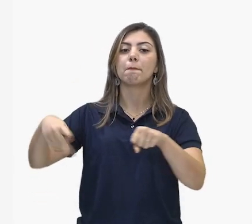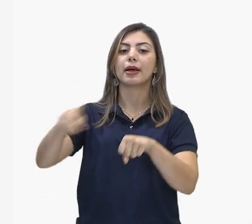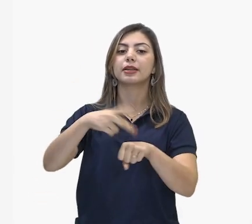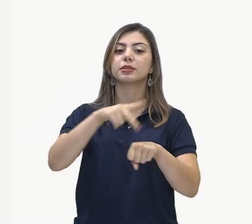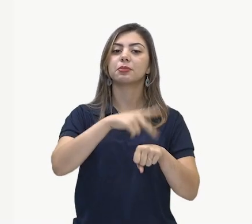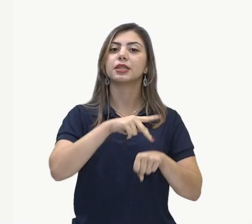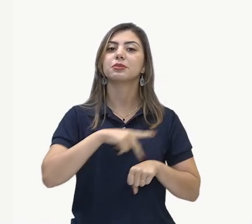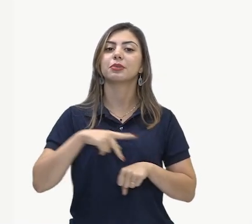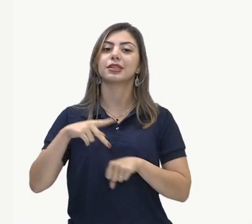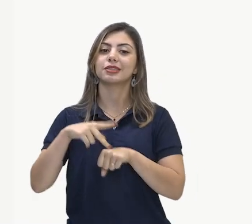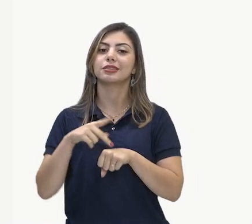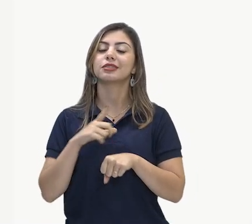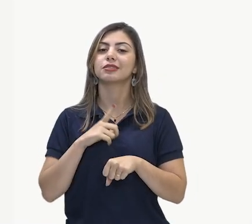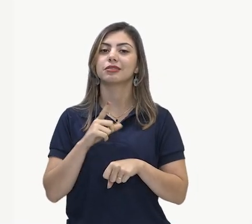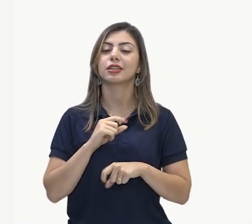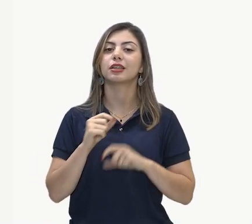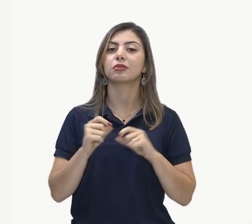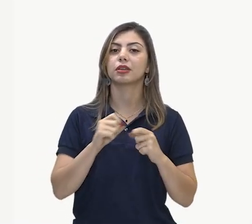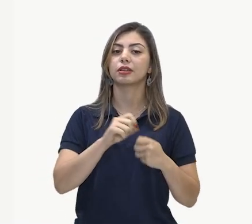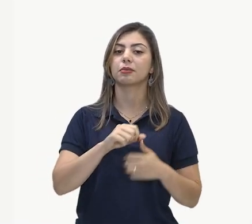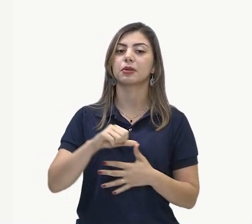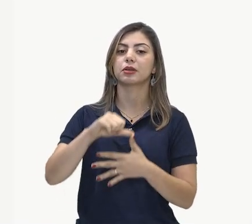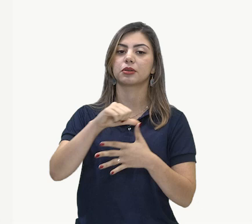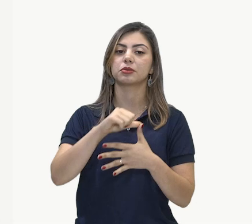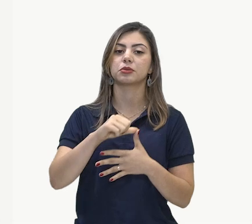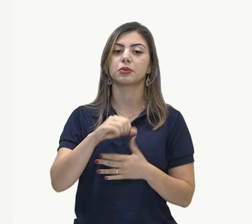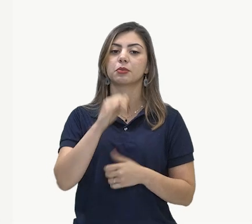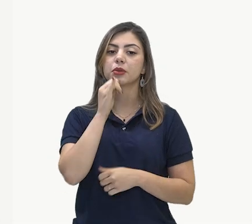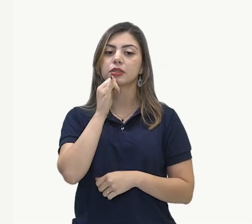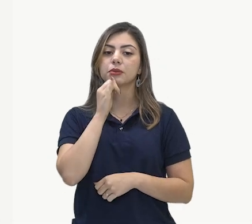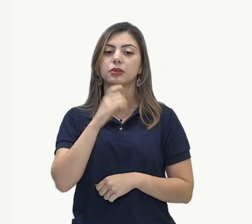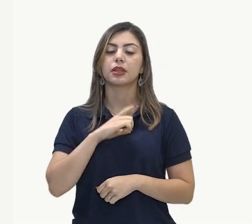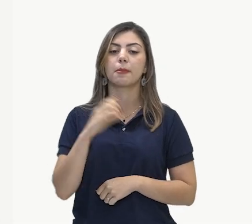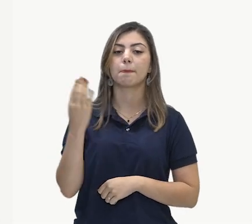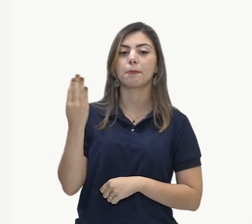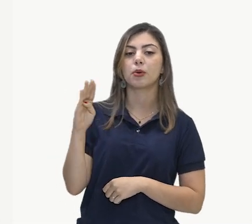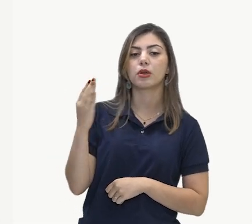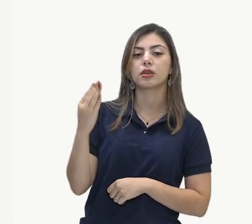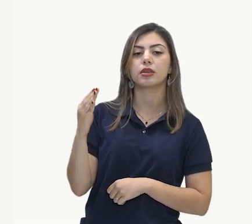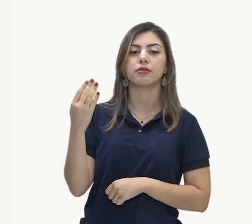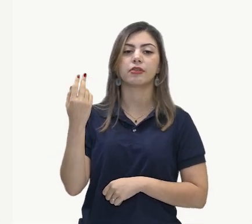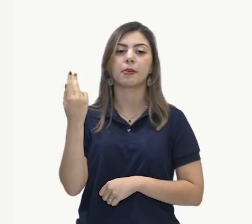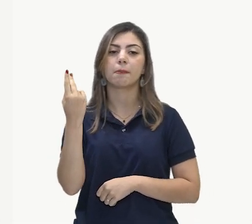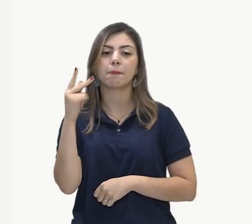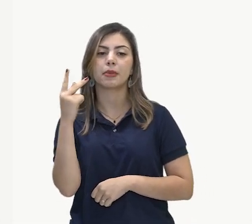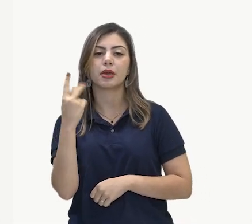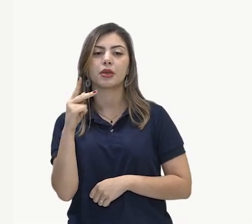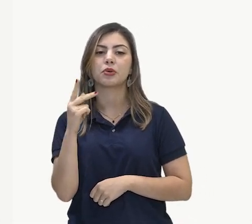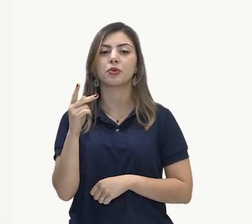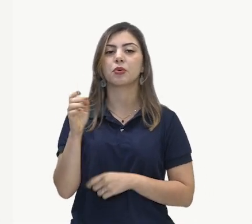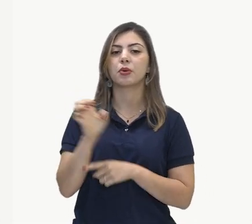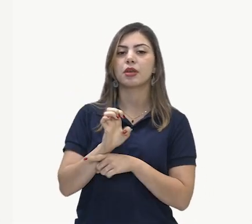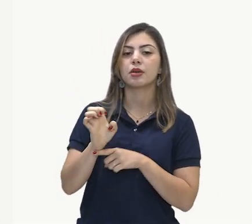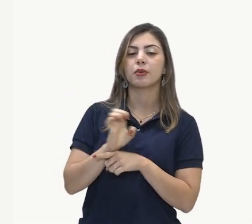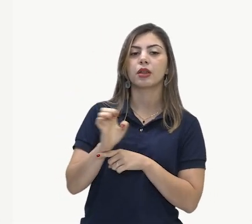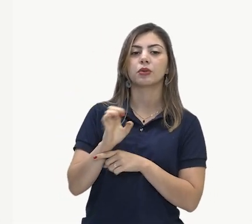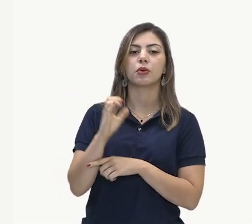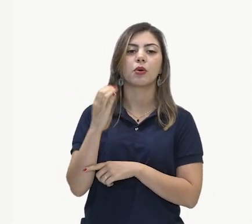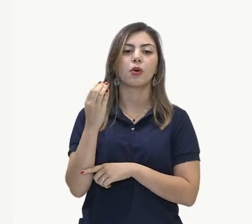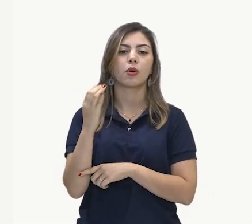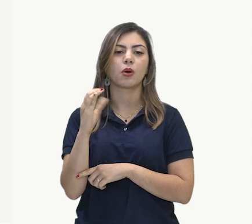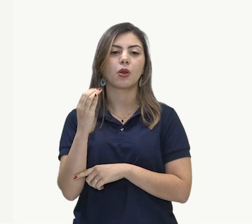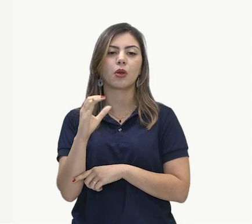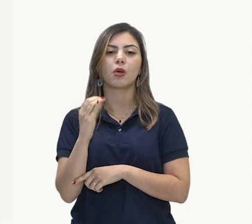países dentro da América do Sul. Começando, então, pela Bolívia, Peru, Equador, Colômbia,